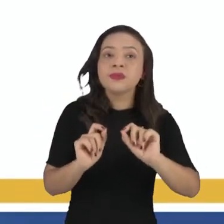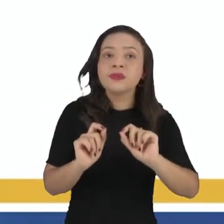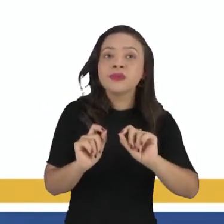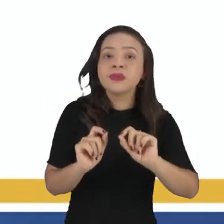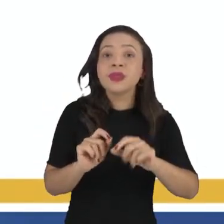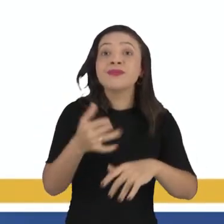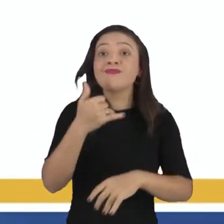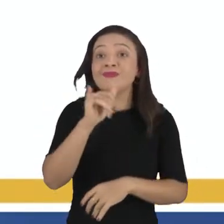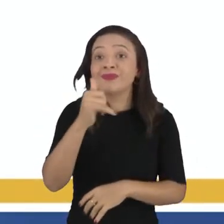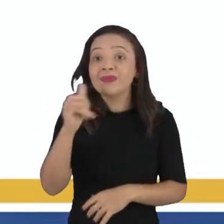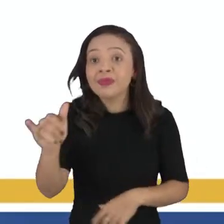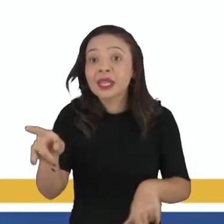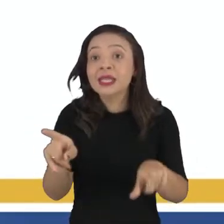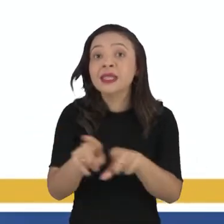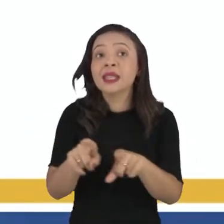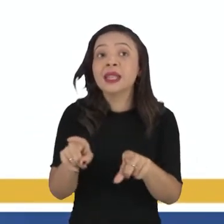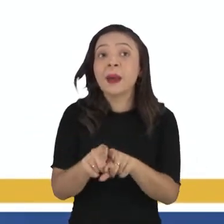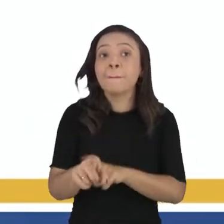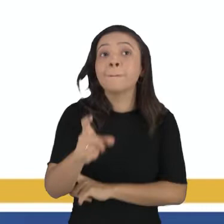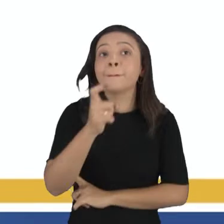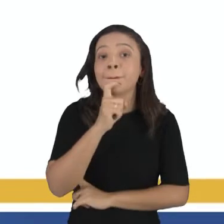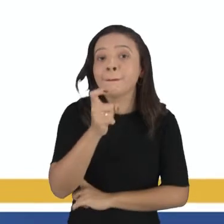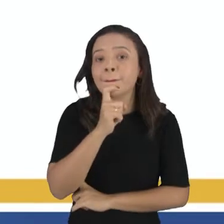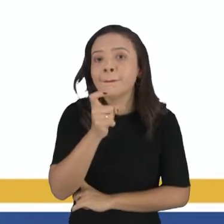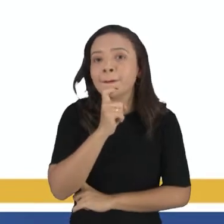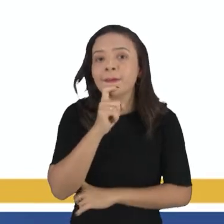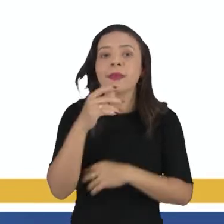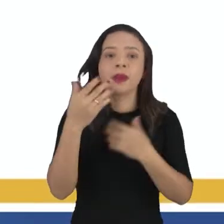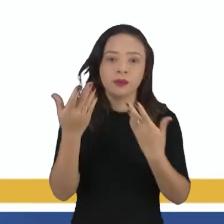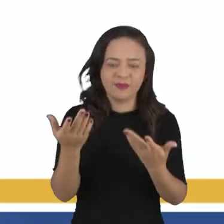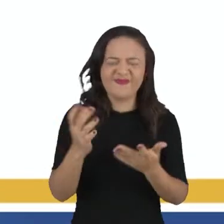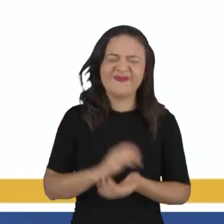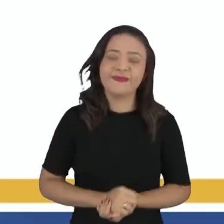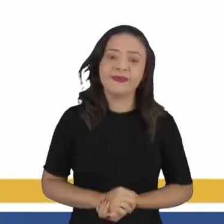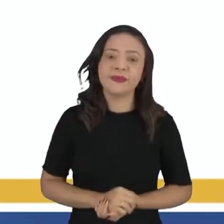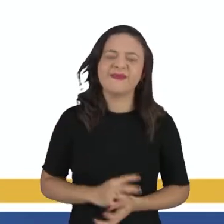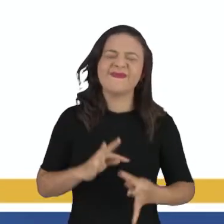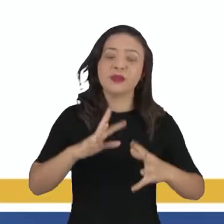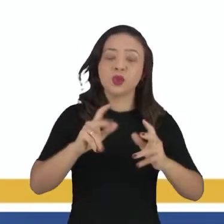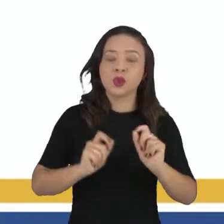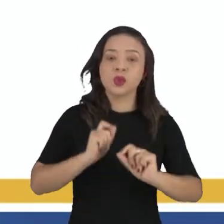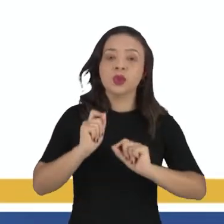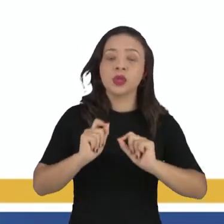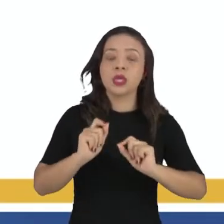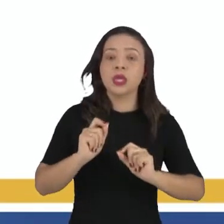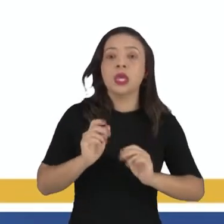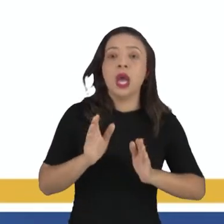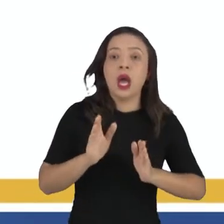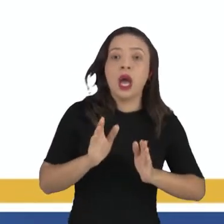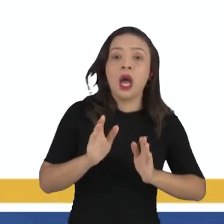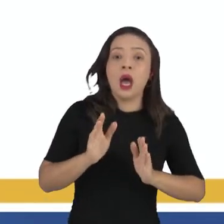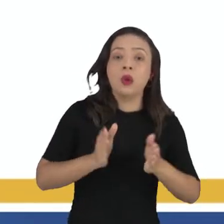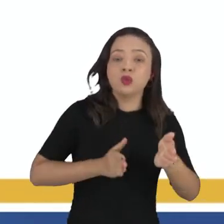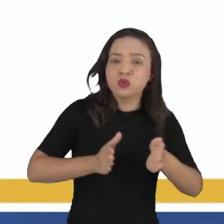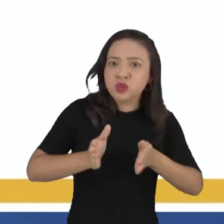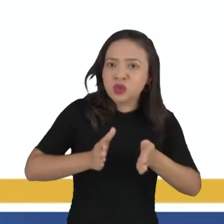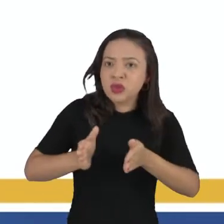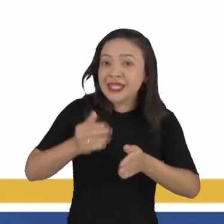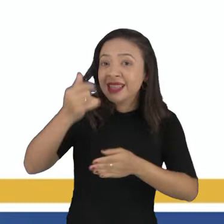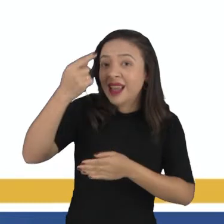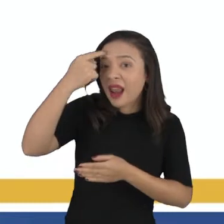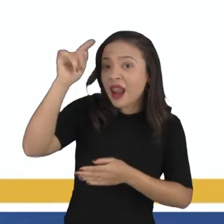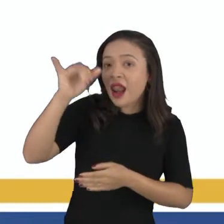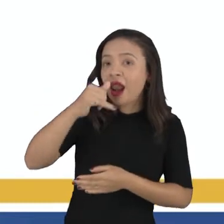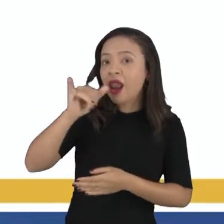de eletricidade e aquecimento, ou seja, os processos que produzem eletricidade, os vários tipos de